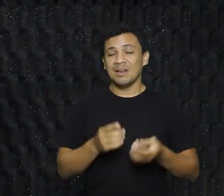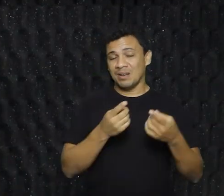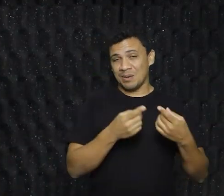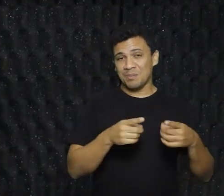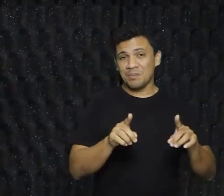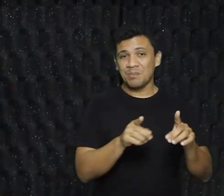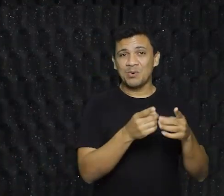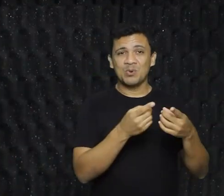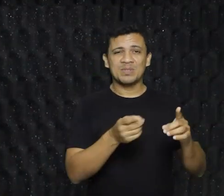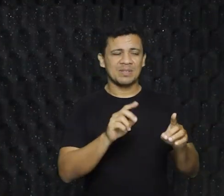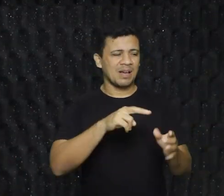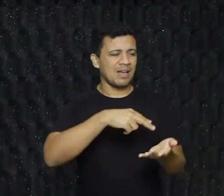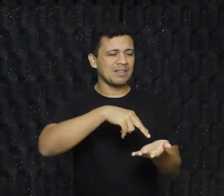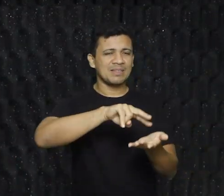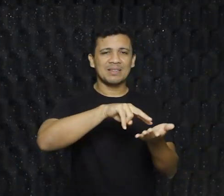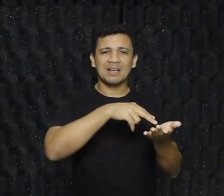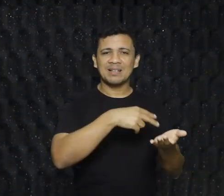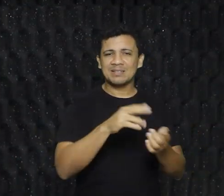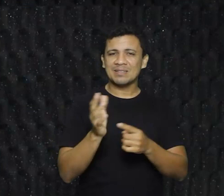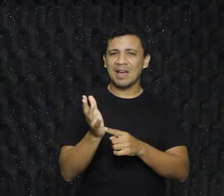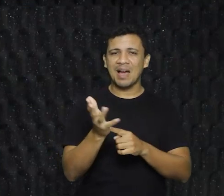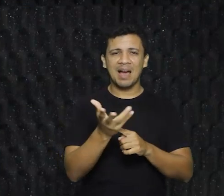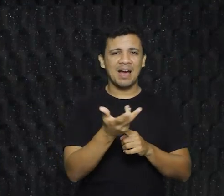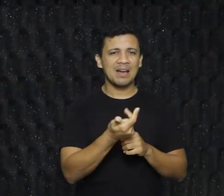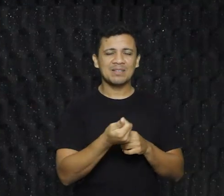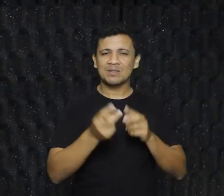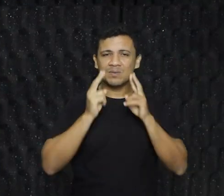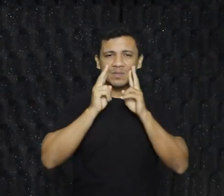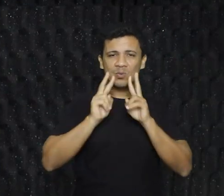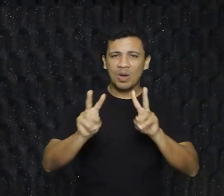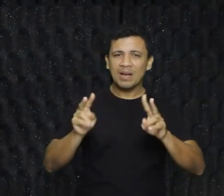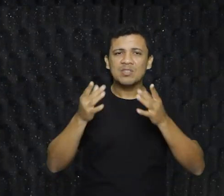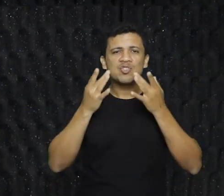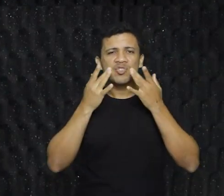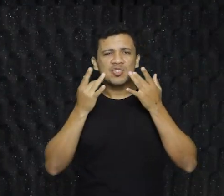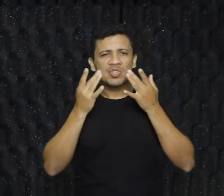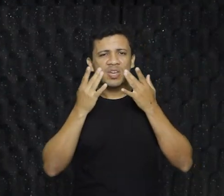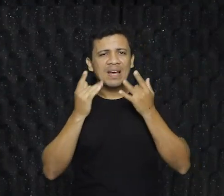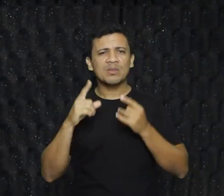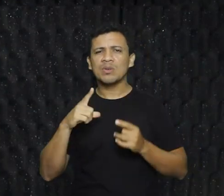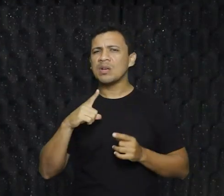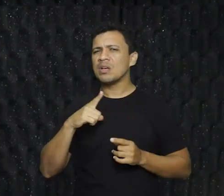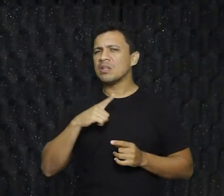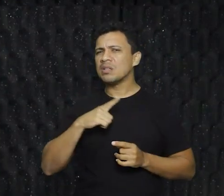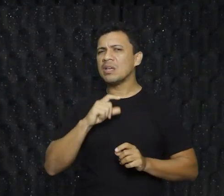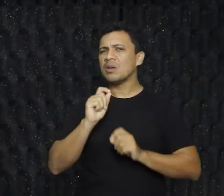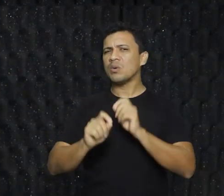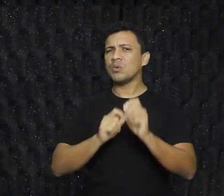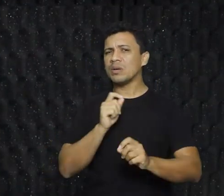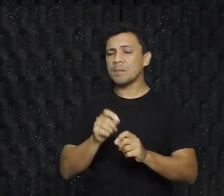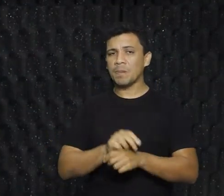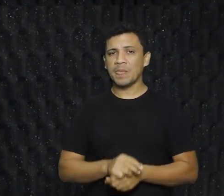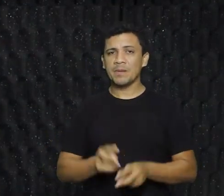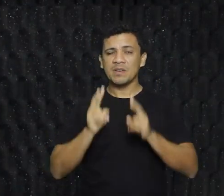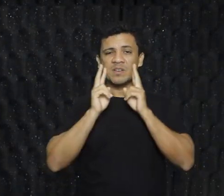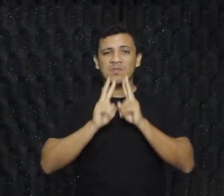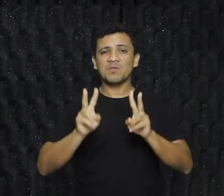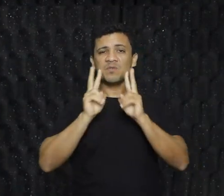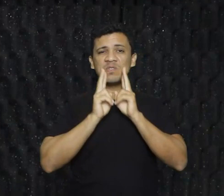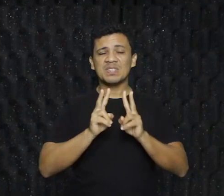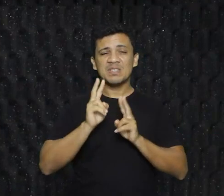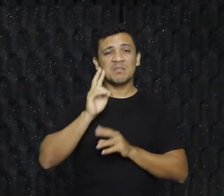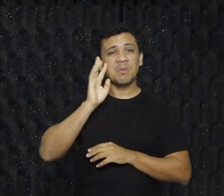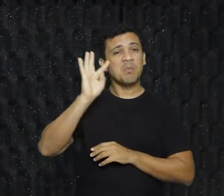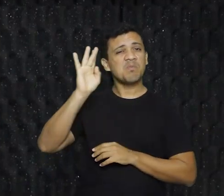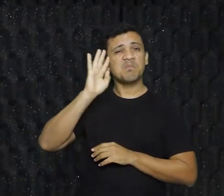música, a dança, as artes visuais, o teatro, acaba refletindo né, essa visão pessimista